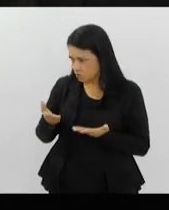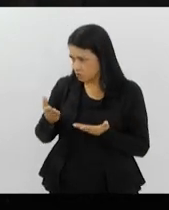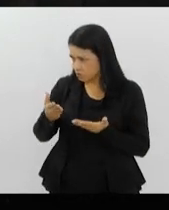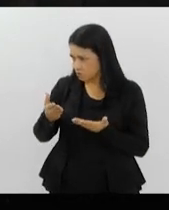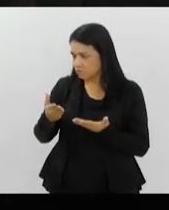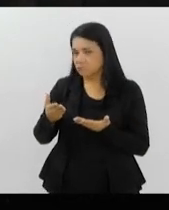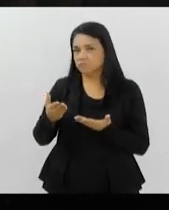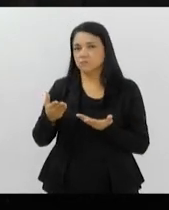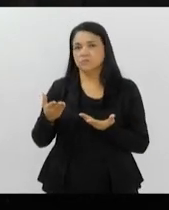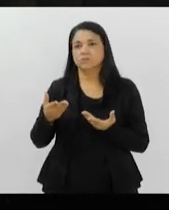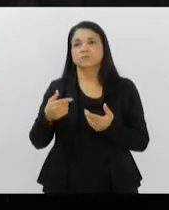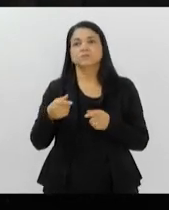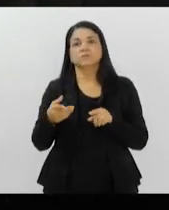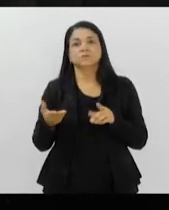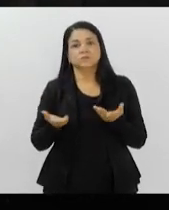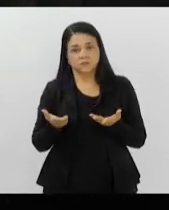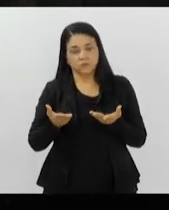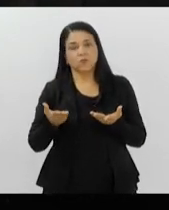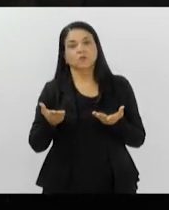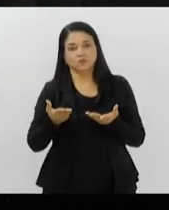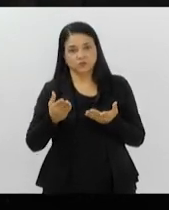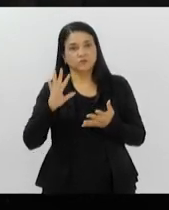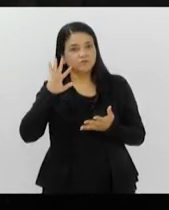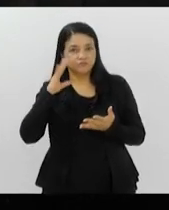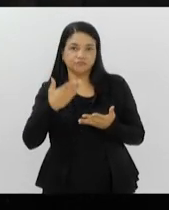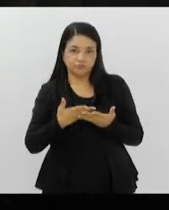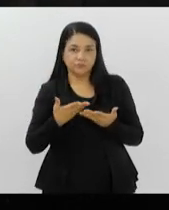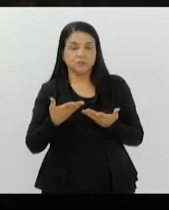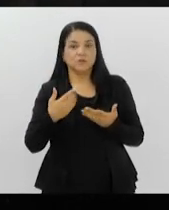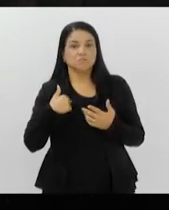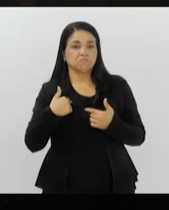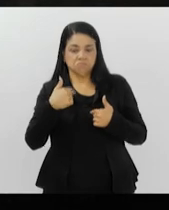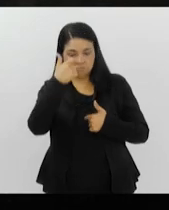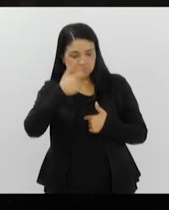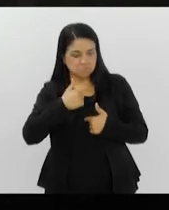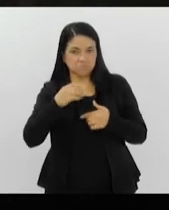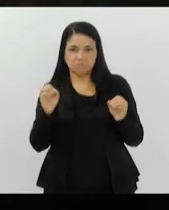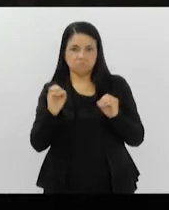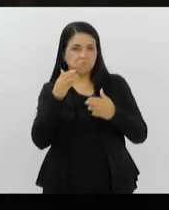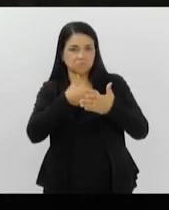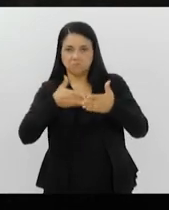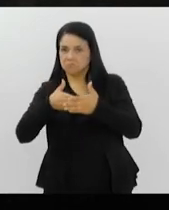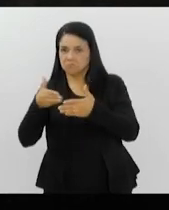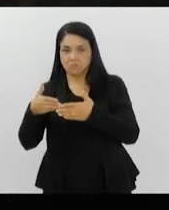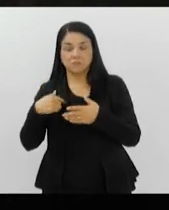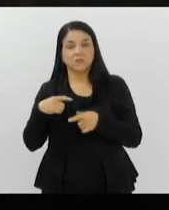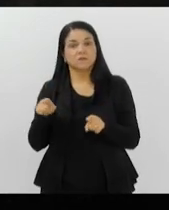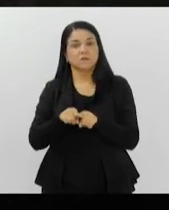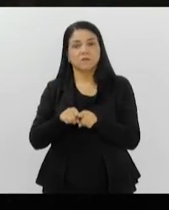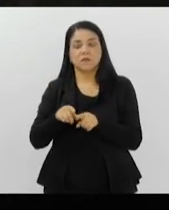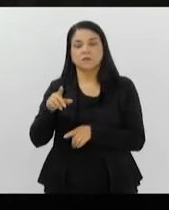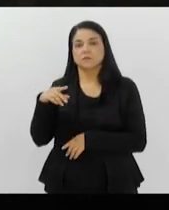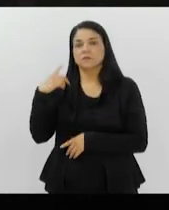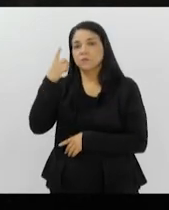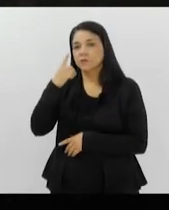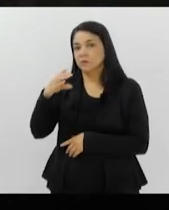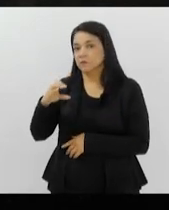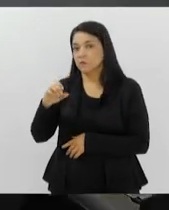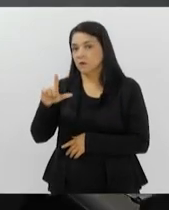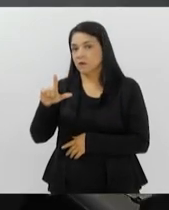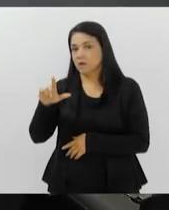hoje. Posso ser coautora também, deputado Paulo? Da minha parte, nenhum impeditivo. Da parte do deputado Cláudio Caiado, também